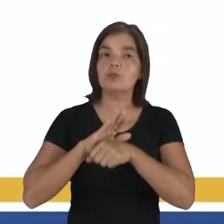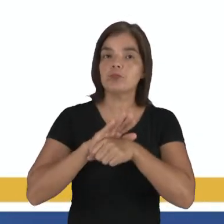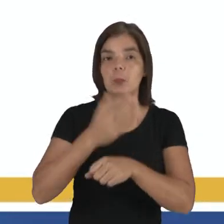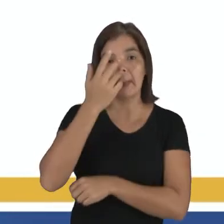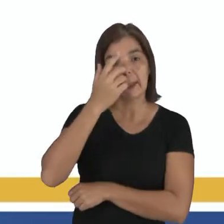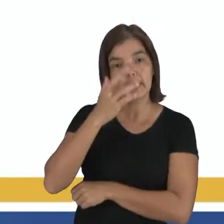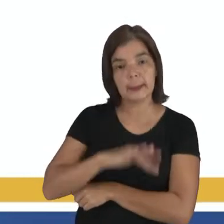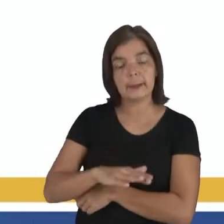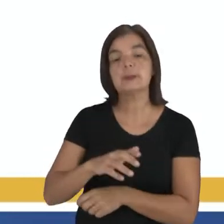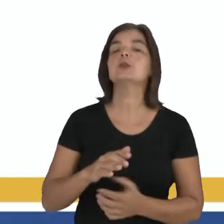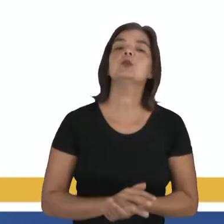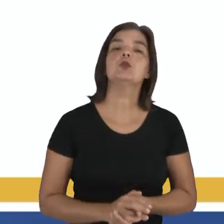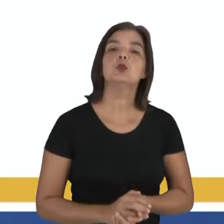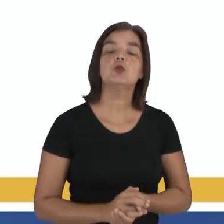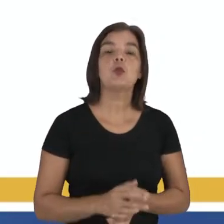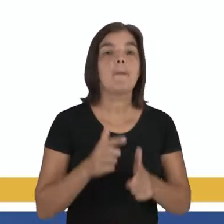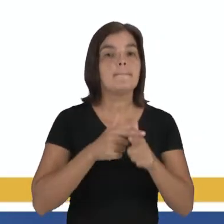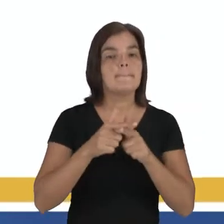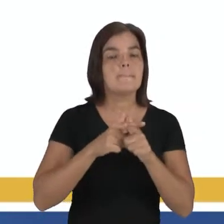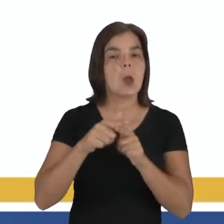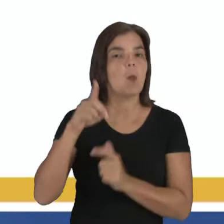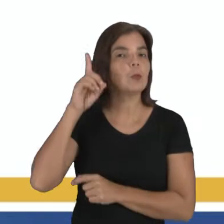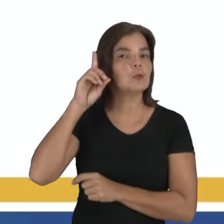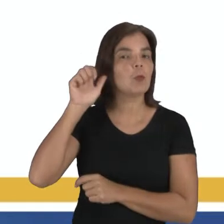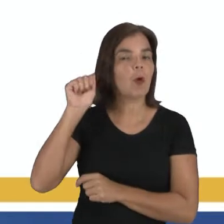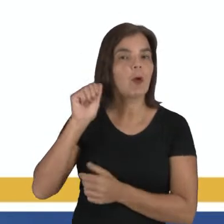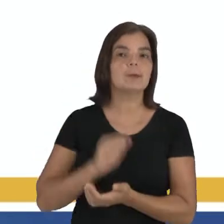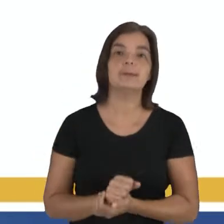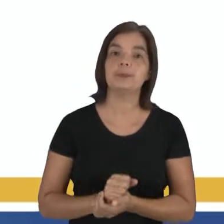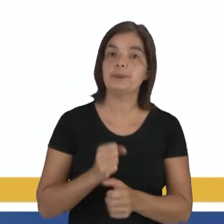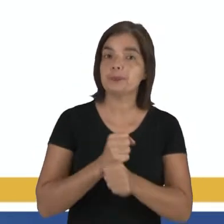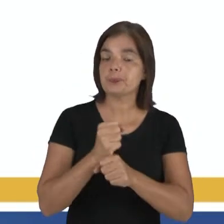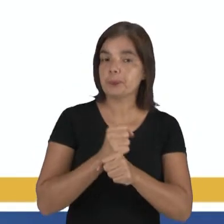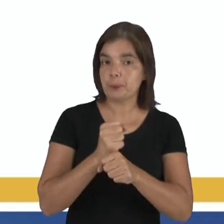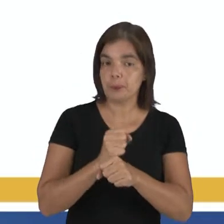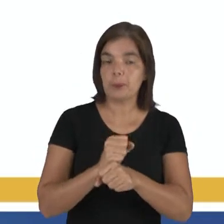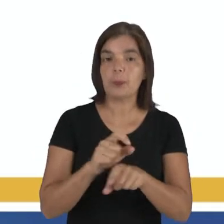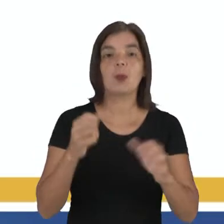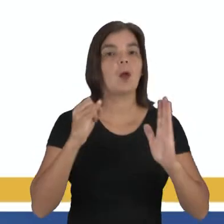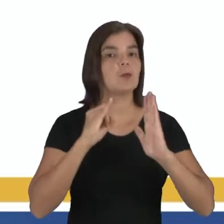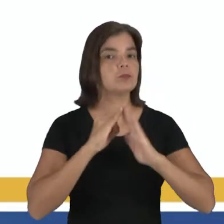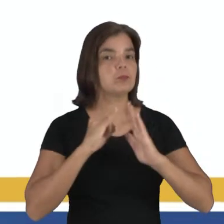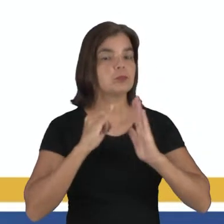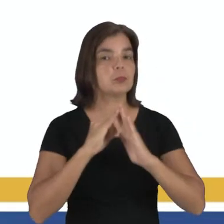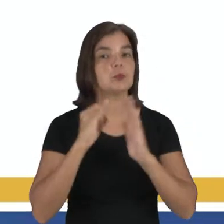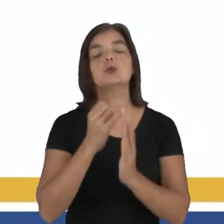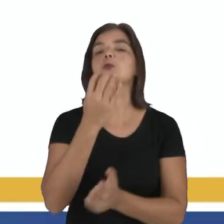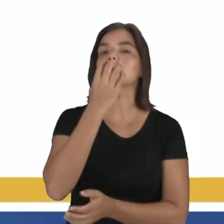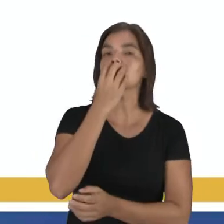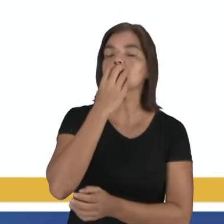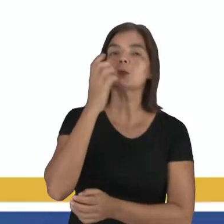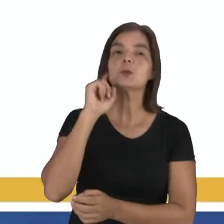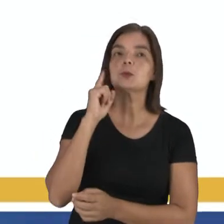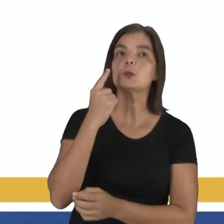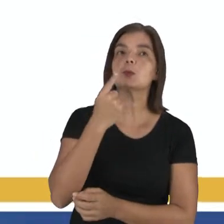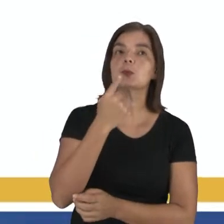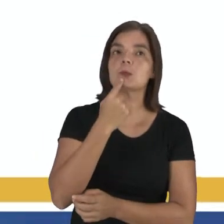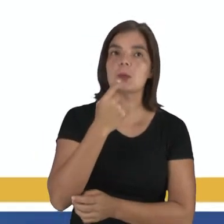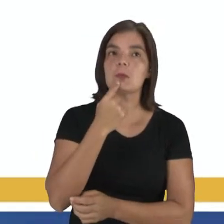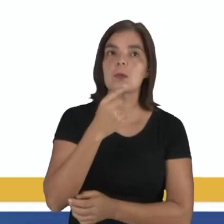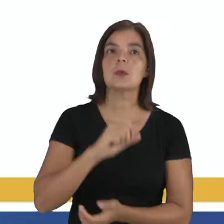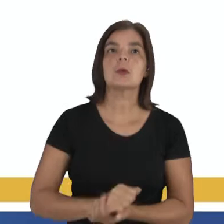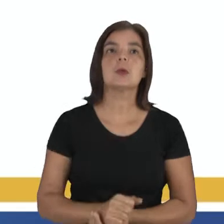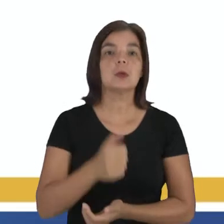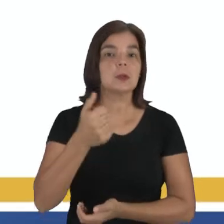para crianças com problemas de audição. No último ano, a instituição Cães Guia para Surdos